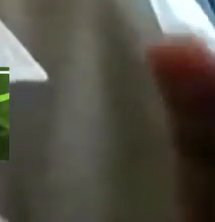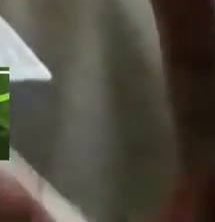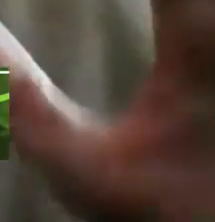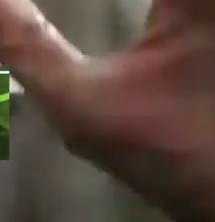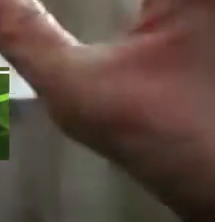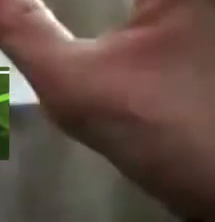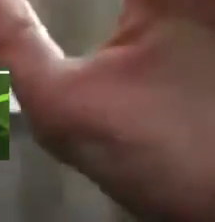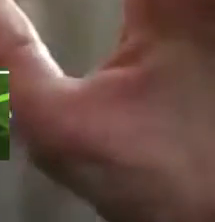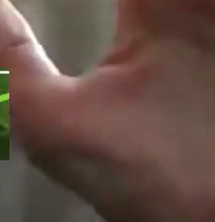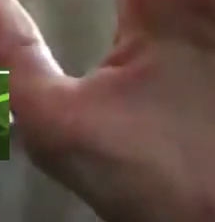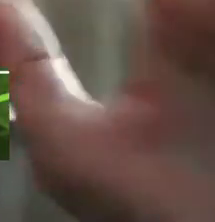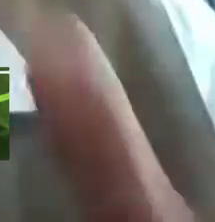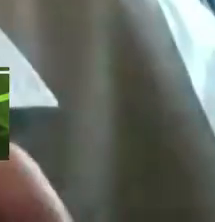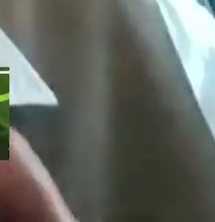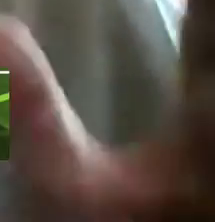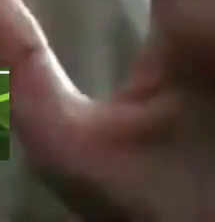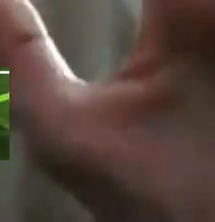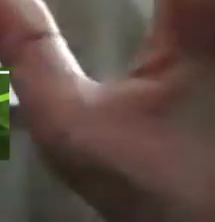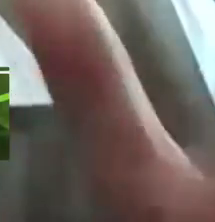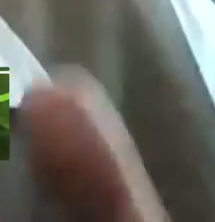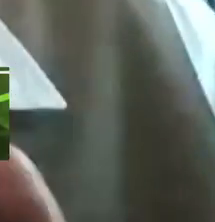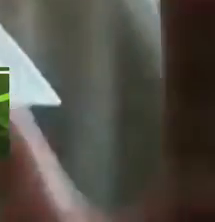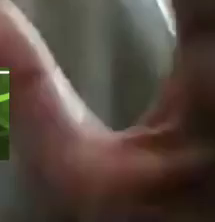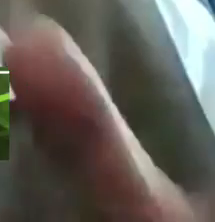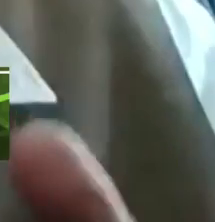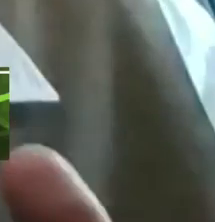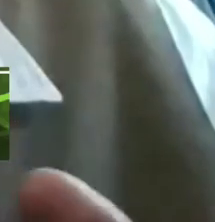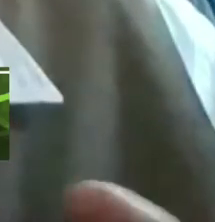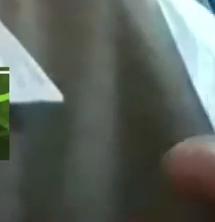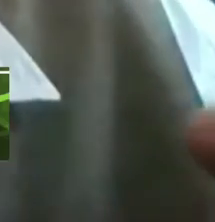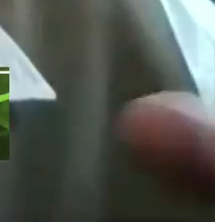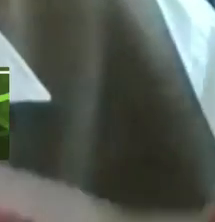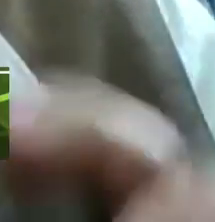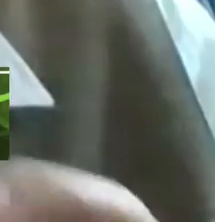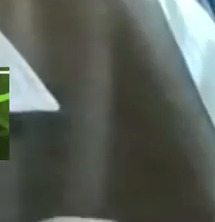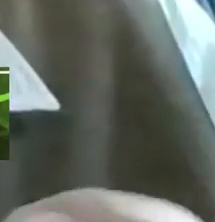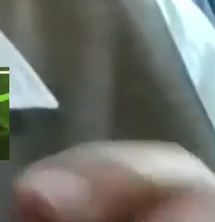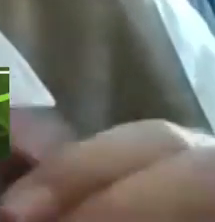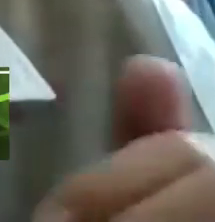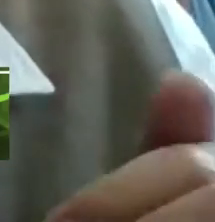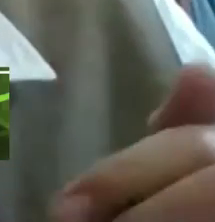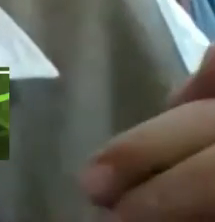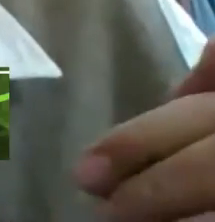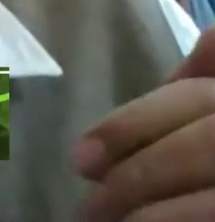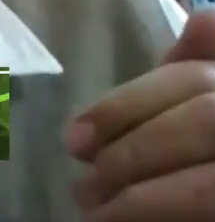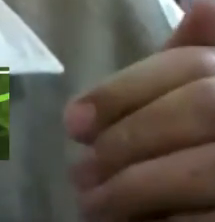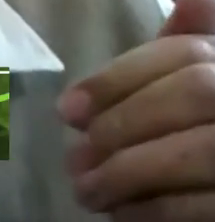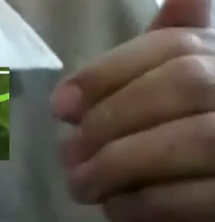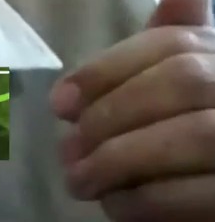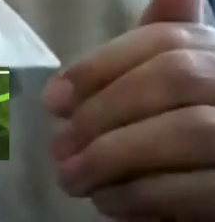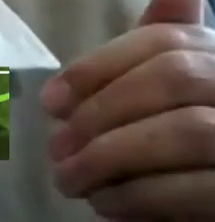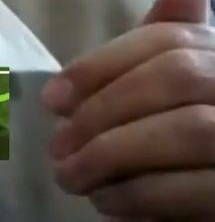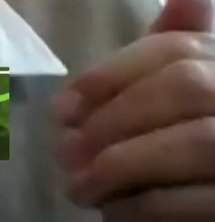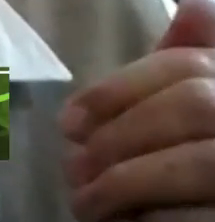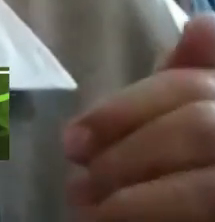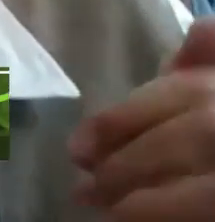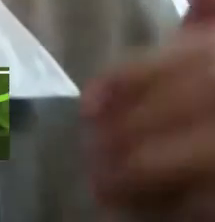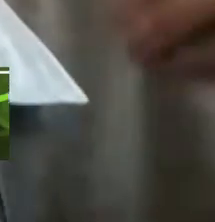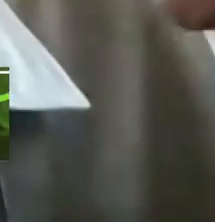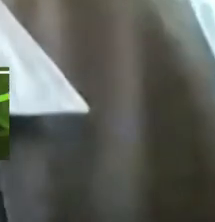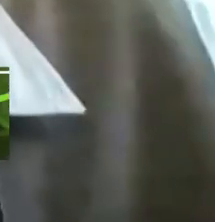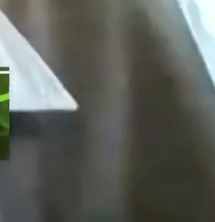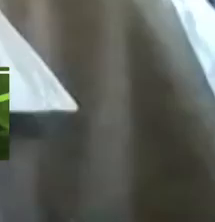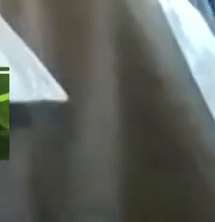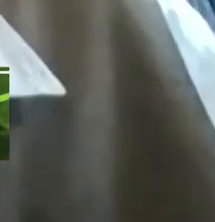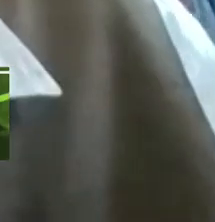é que a resistência cultural ambiental e democrática ela se junta ela tem que ser um eixo fundamental